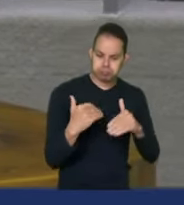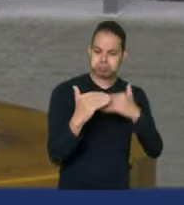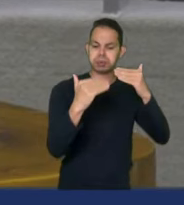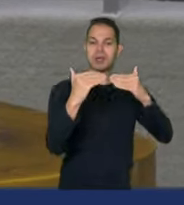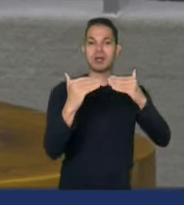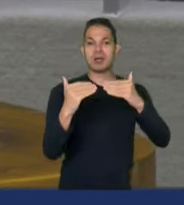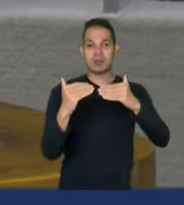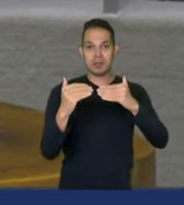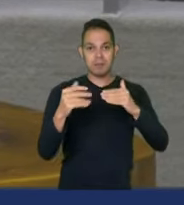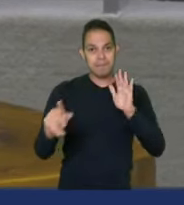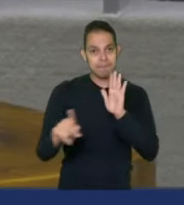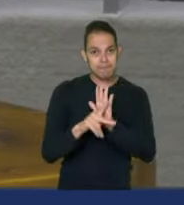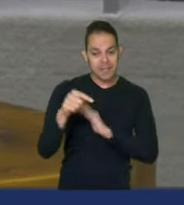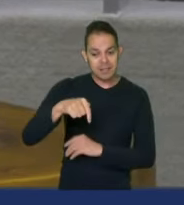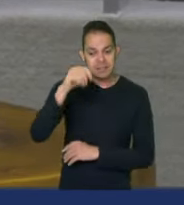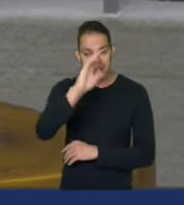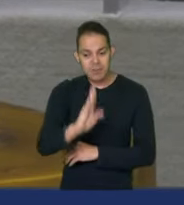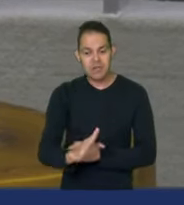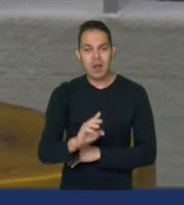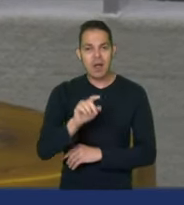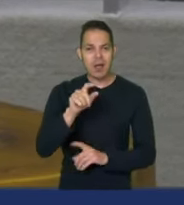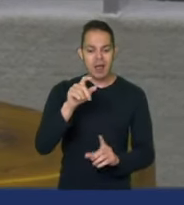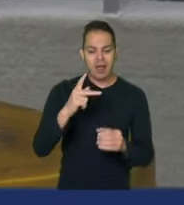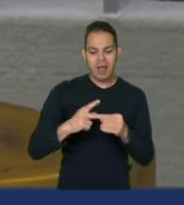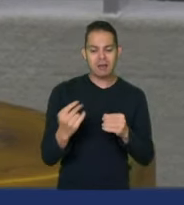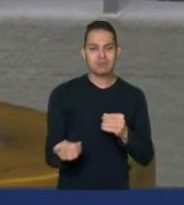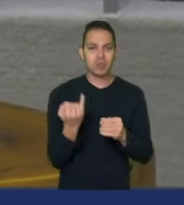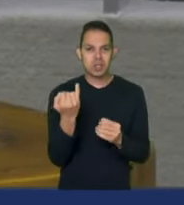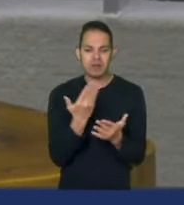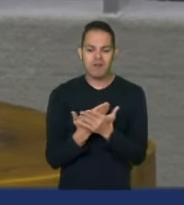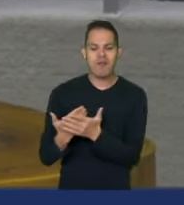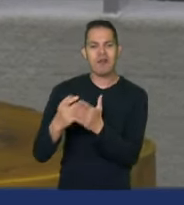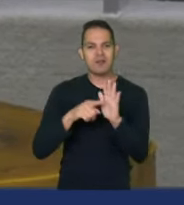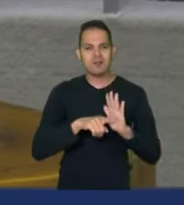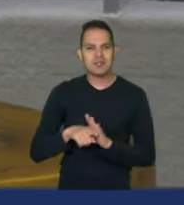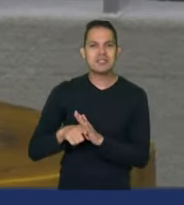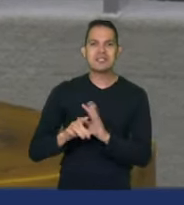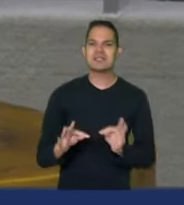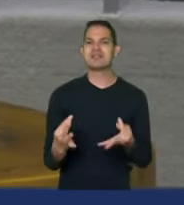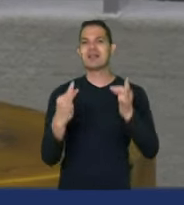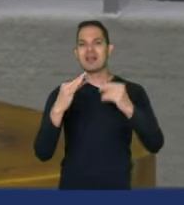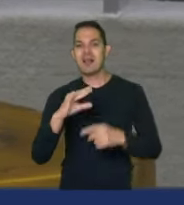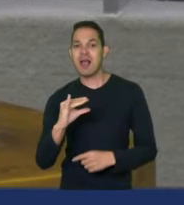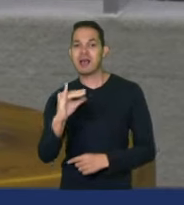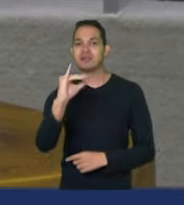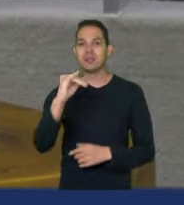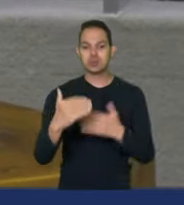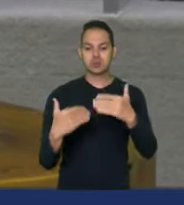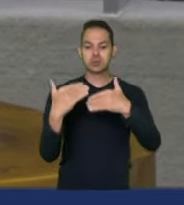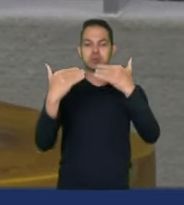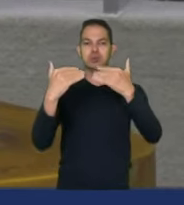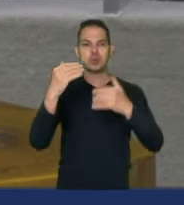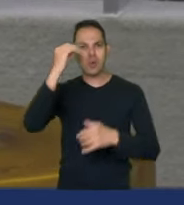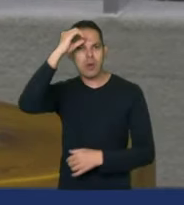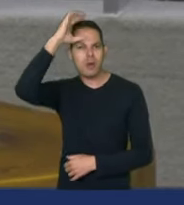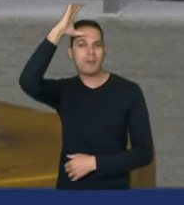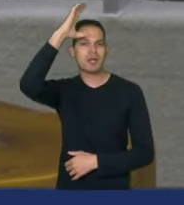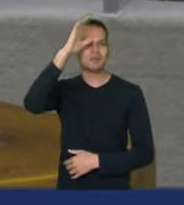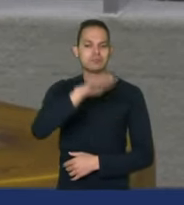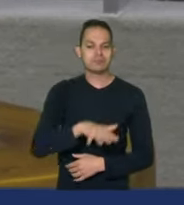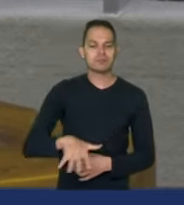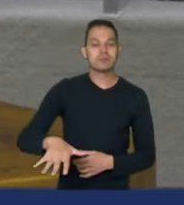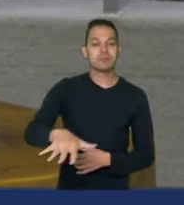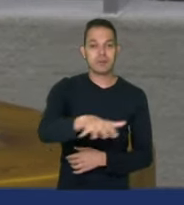é fundamental para o desenvolvimento da pesquisa, da ciência, da tecnologia, do avanço, do conhecimento na questão que